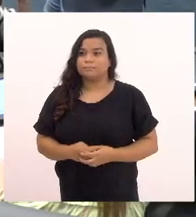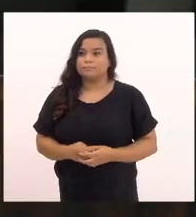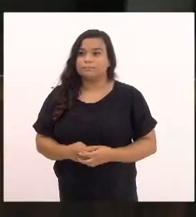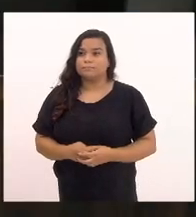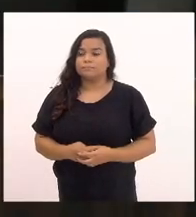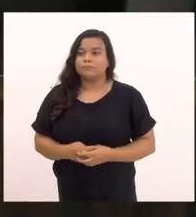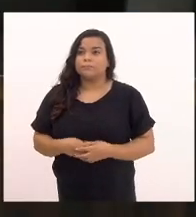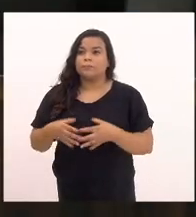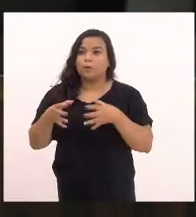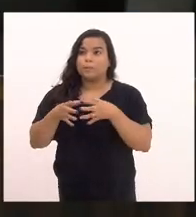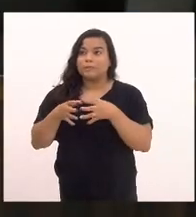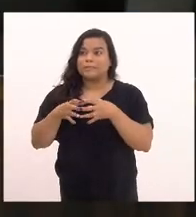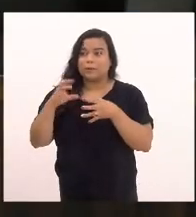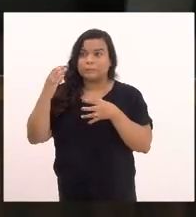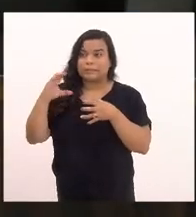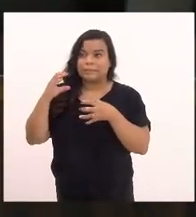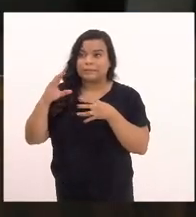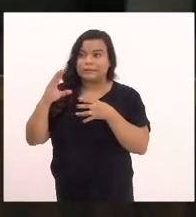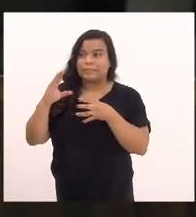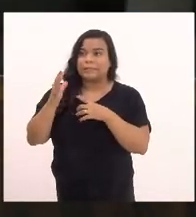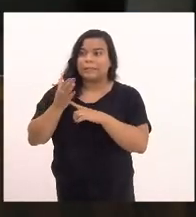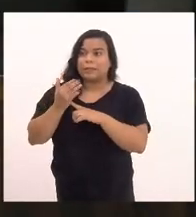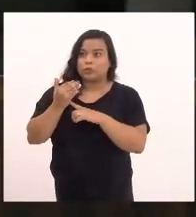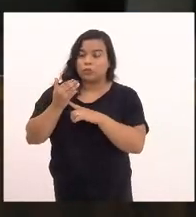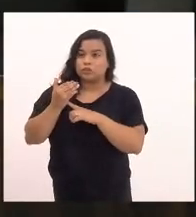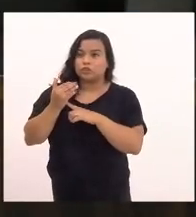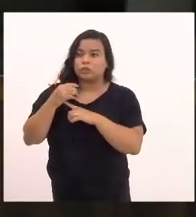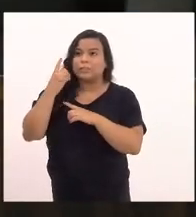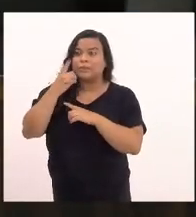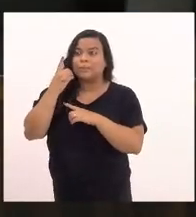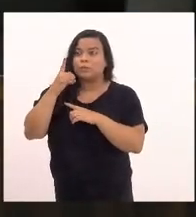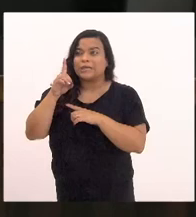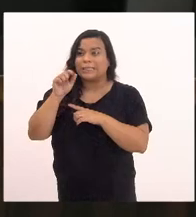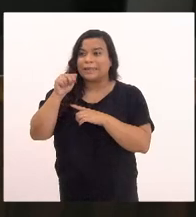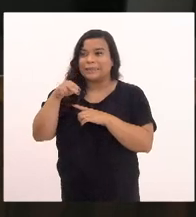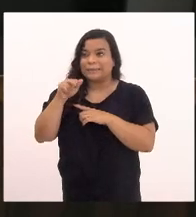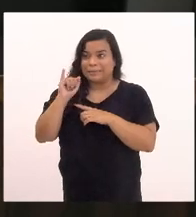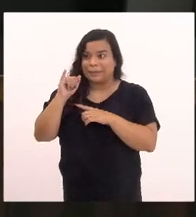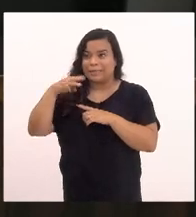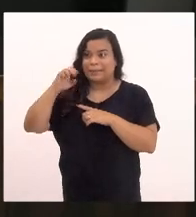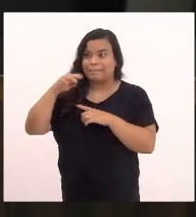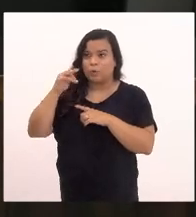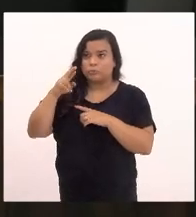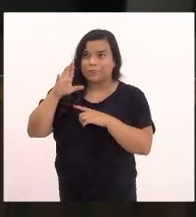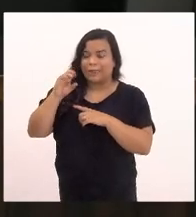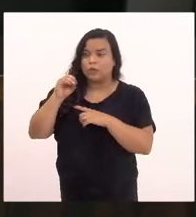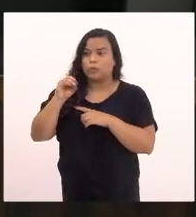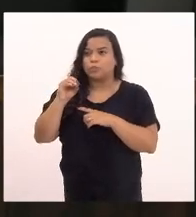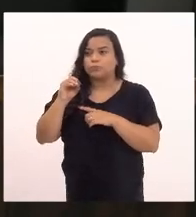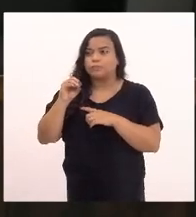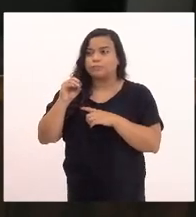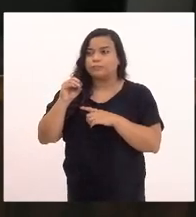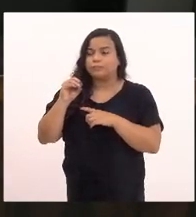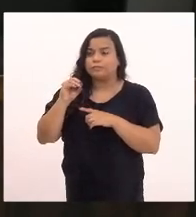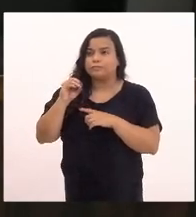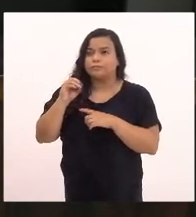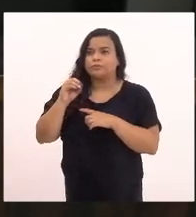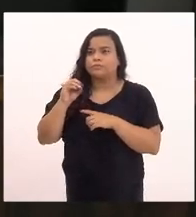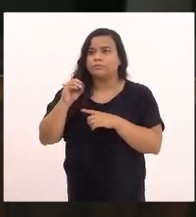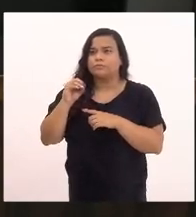Pela Comissão de Ciência e Tecnologia, deputada Dani Monteiro. Deputada Dani Monteiro.